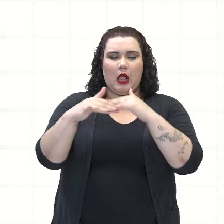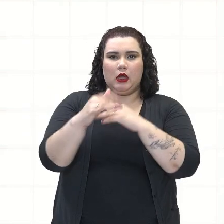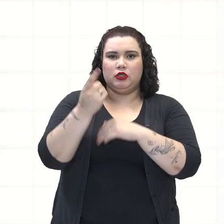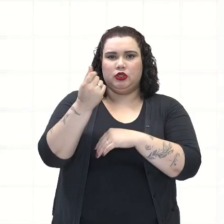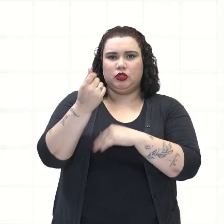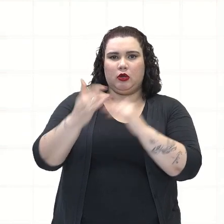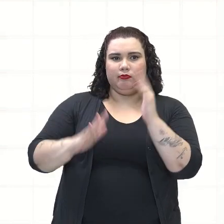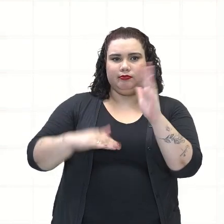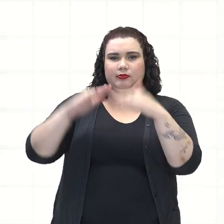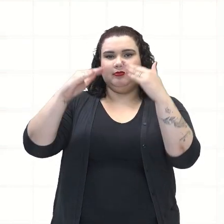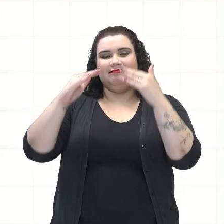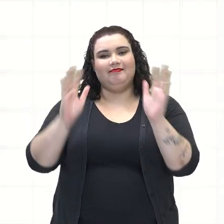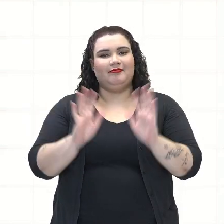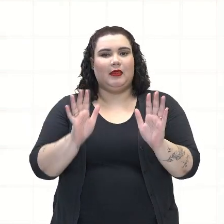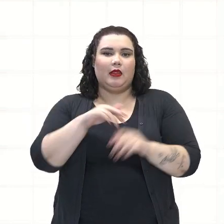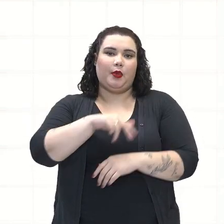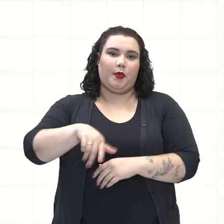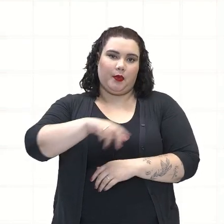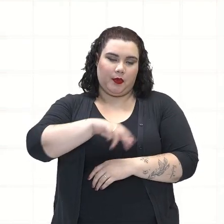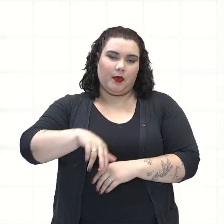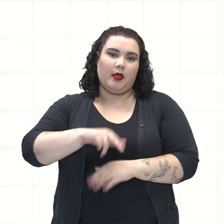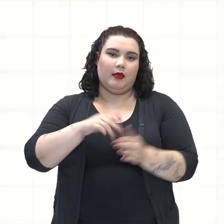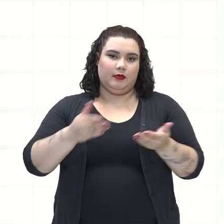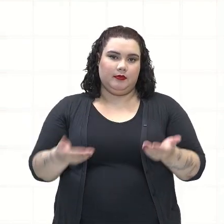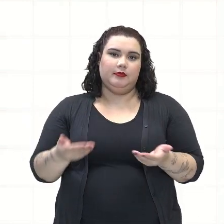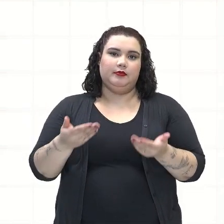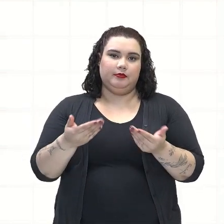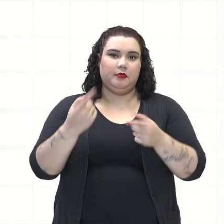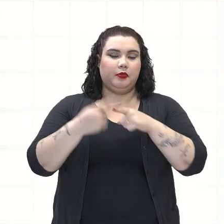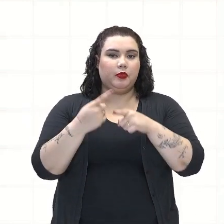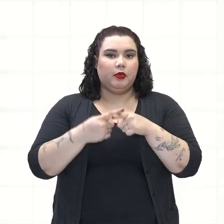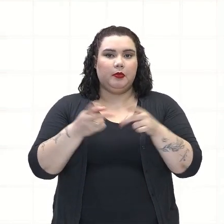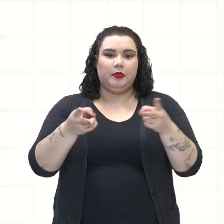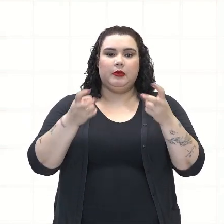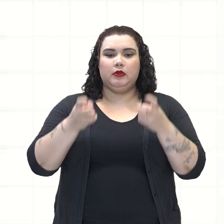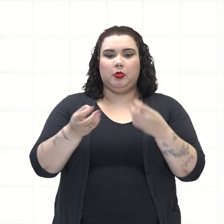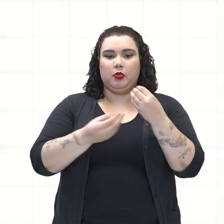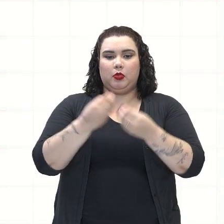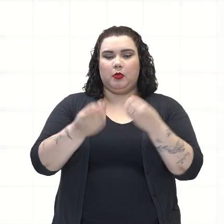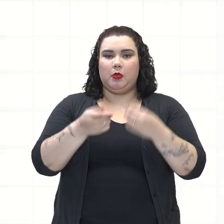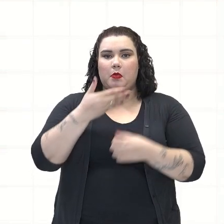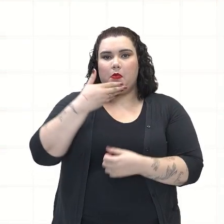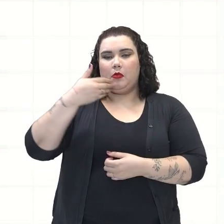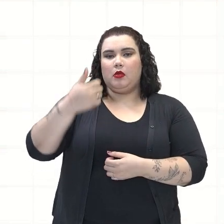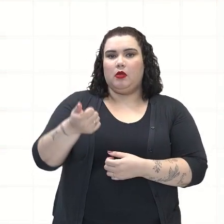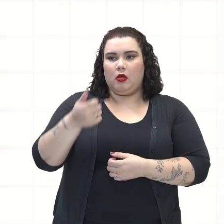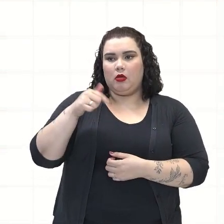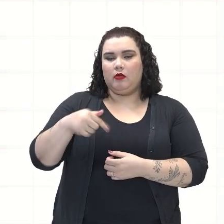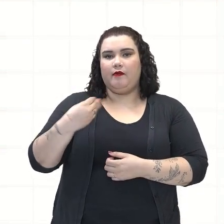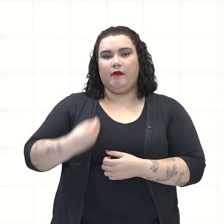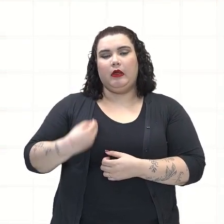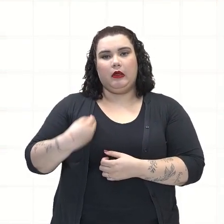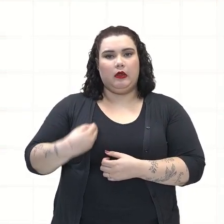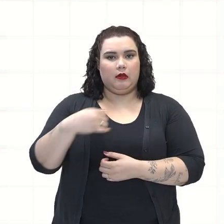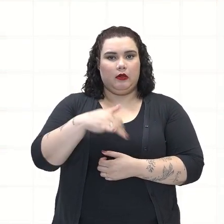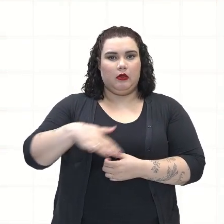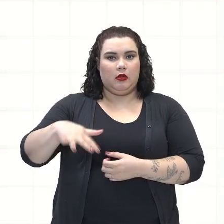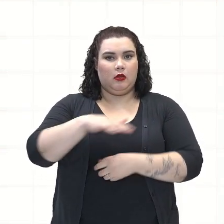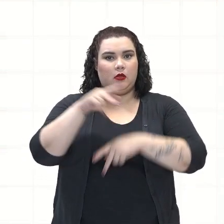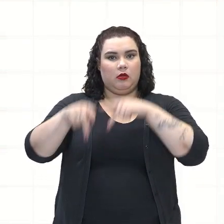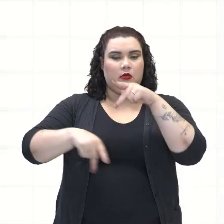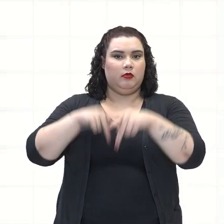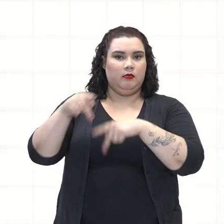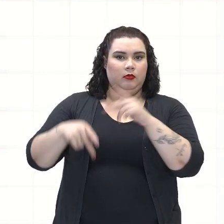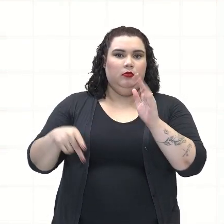significa dizer que isso, obviamente, vai repercutir na melhoria ali das condições de vida da